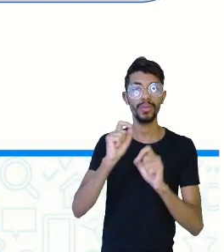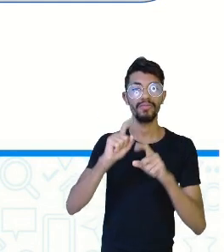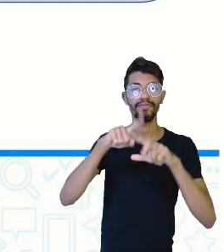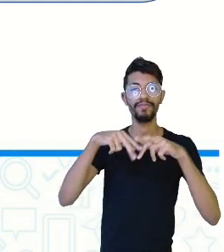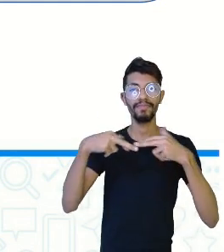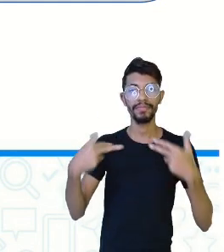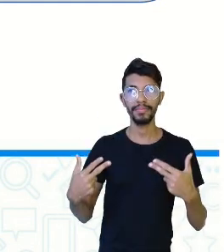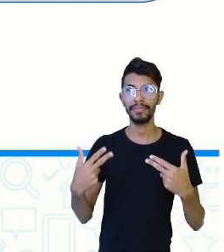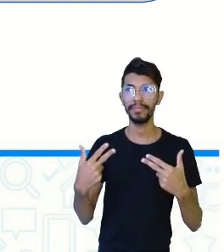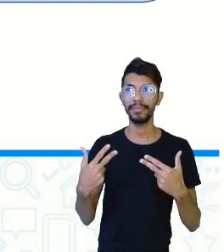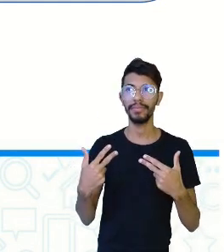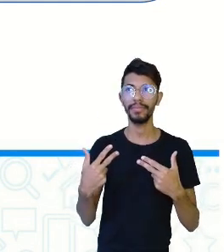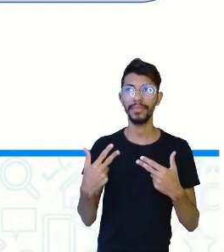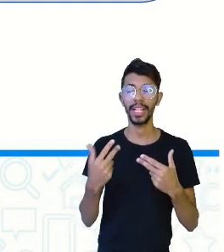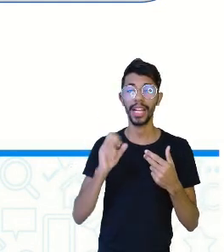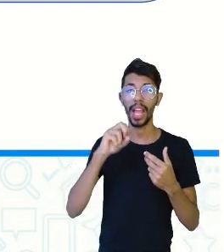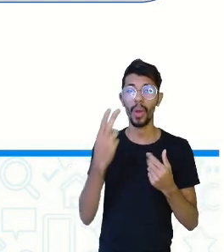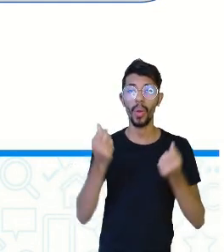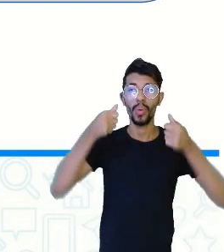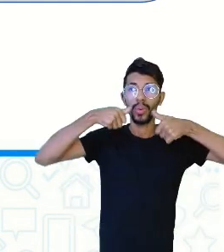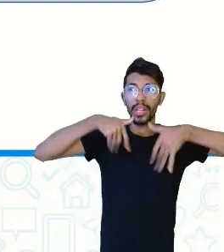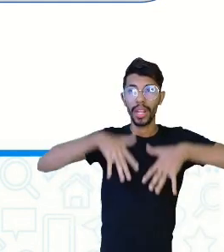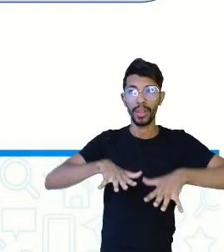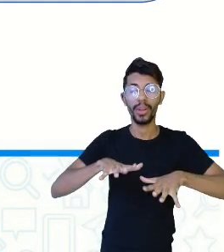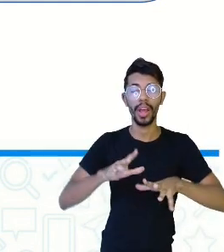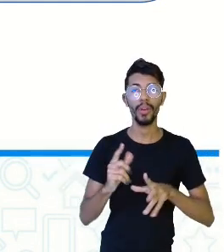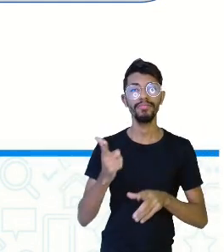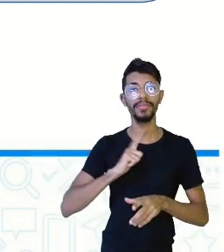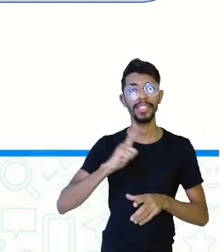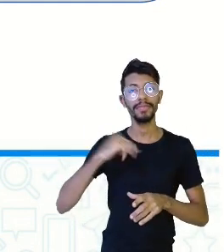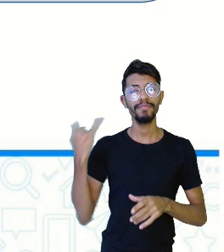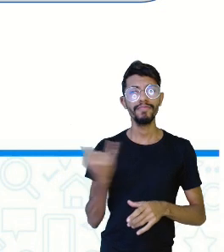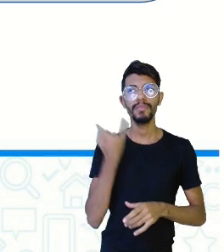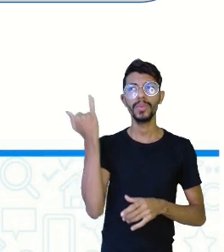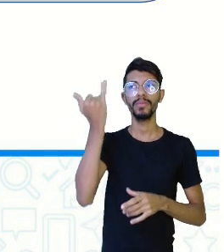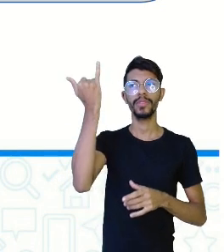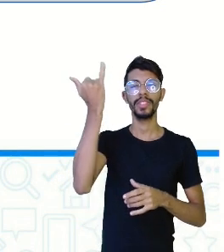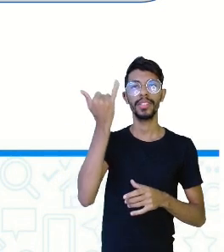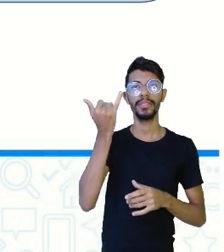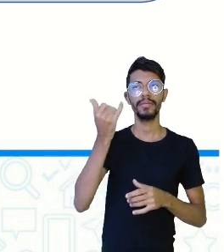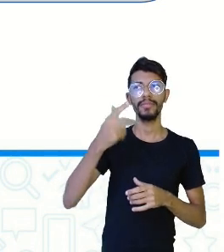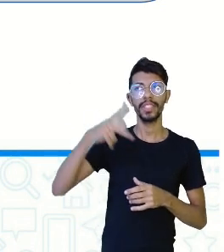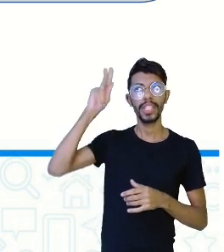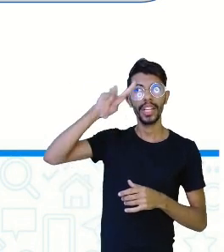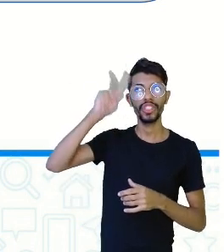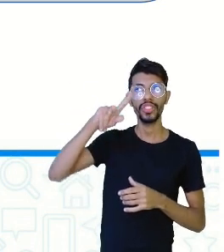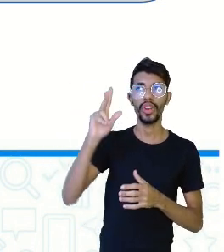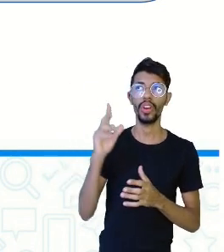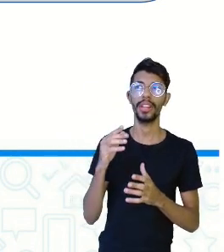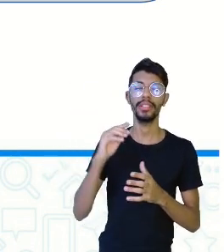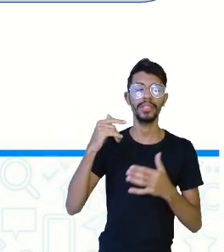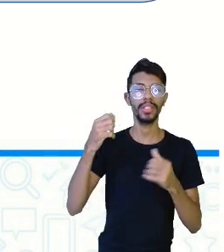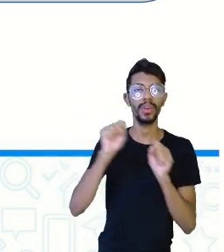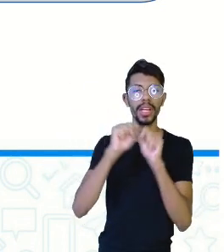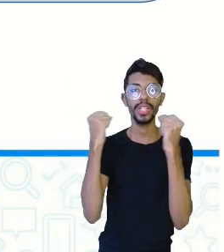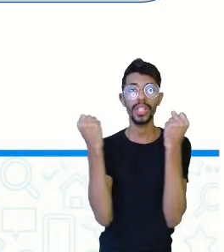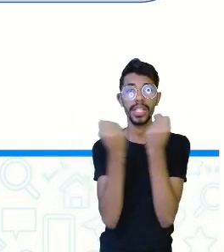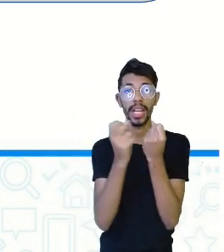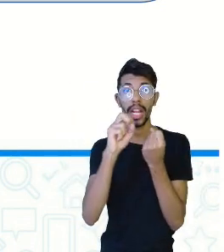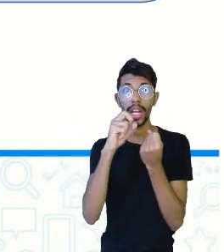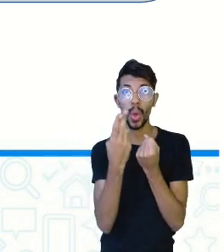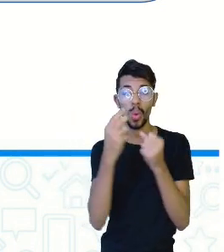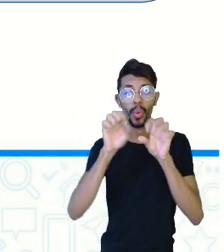bens materiais ou naturais que possuem importância na história de determinada sociedade ou